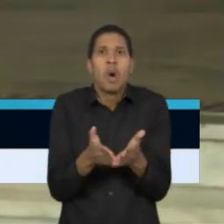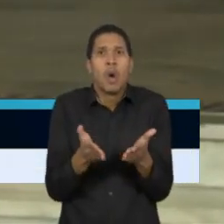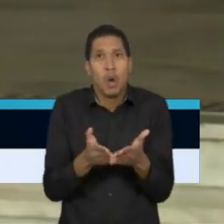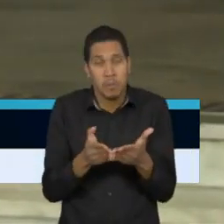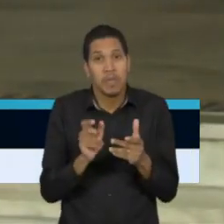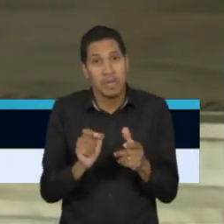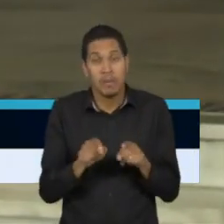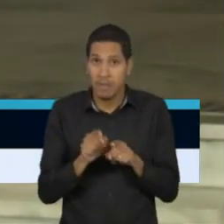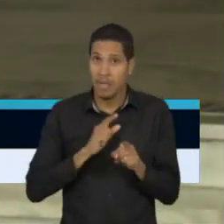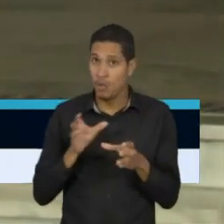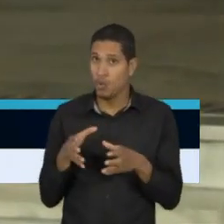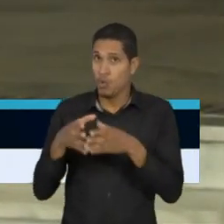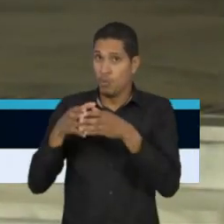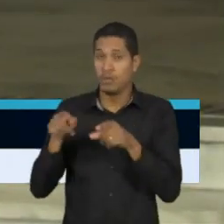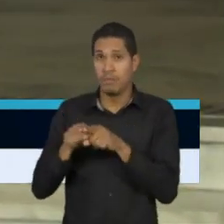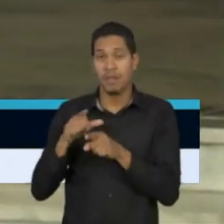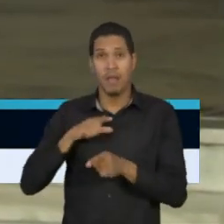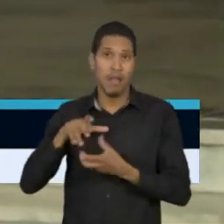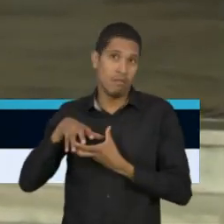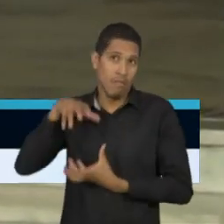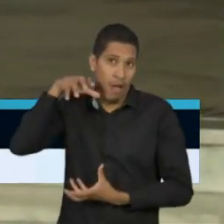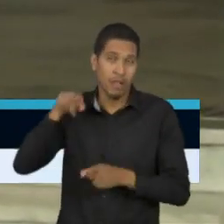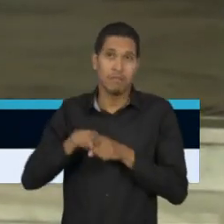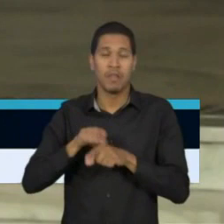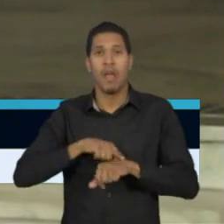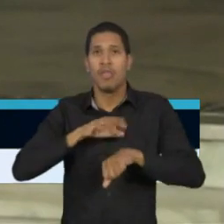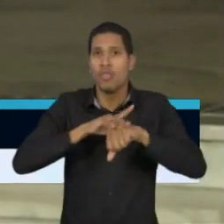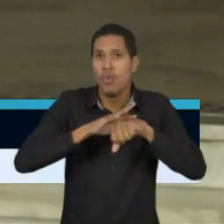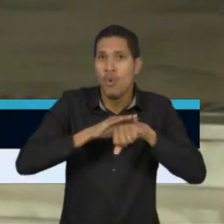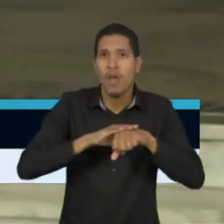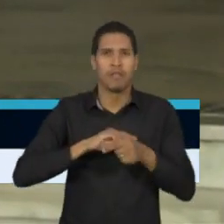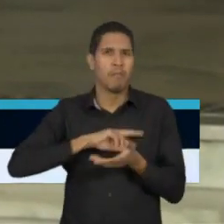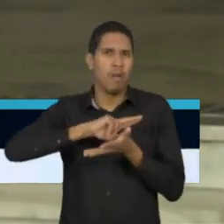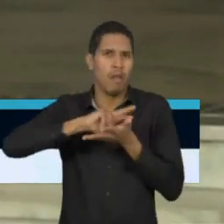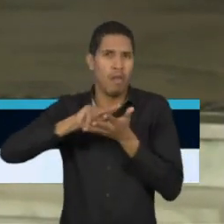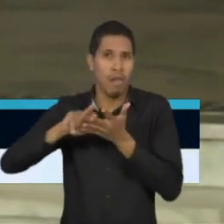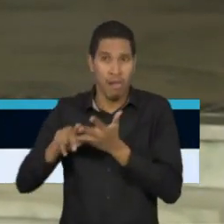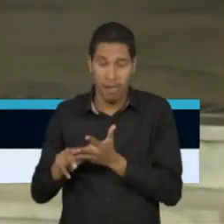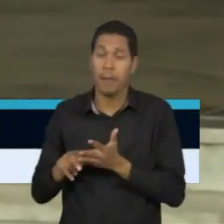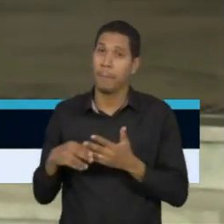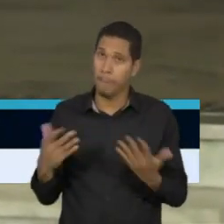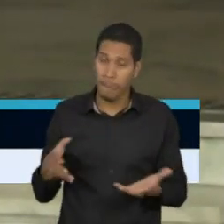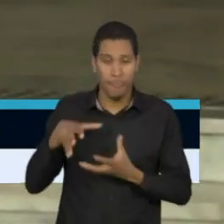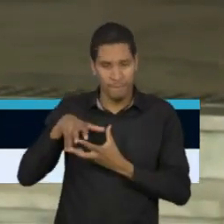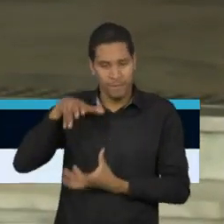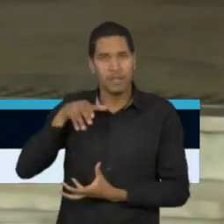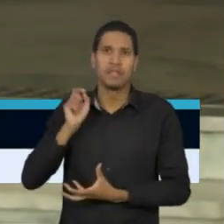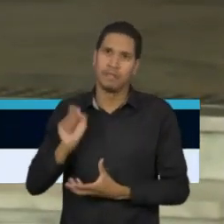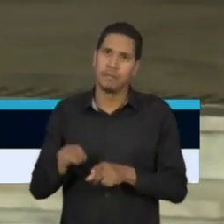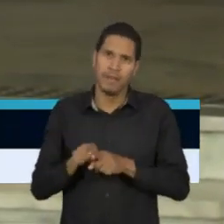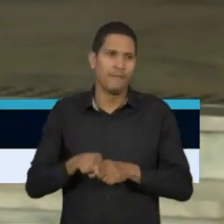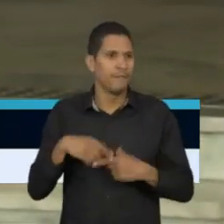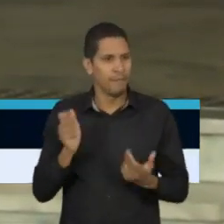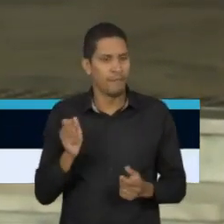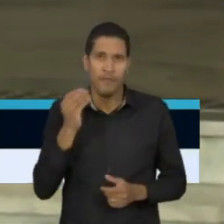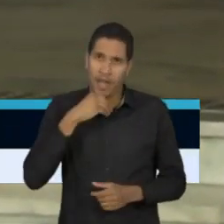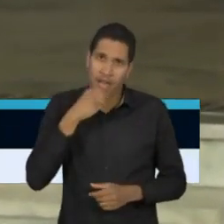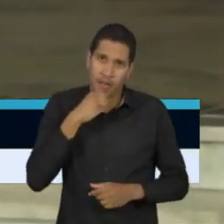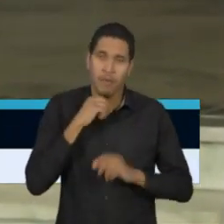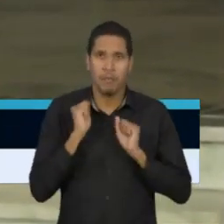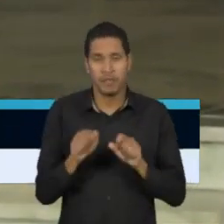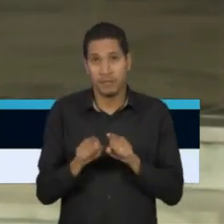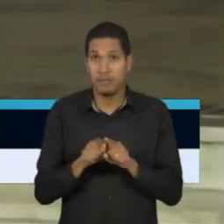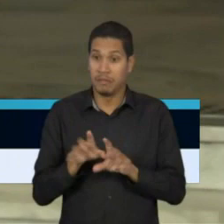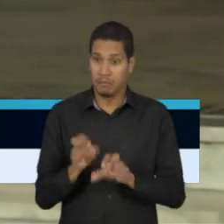só dos grupos de risco, mas idosos em vulnerabilidade, eles já são vulneráveis, o próprio público já é um